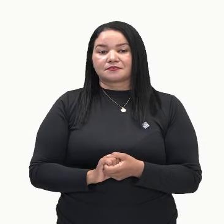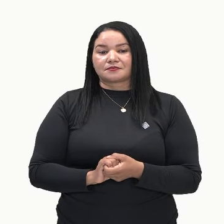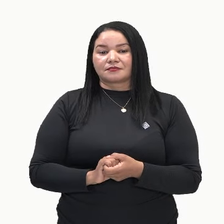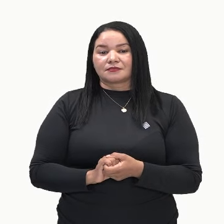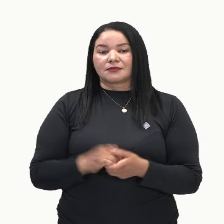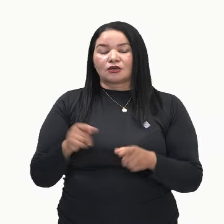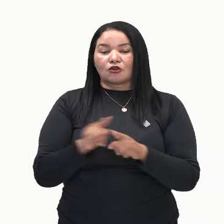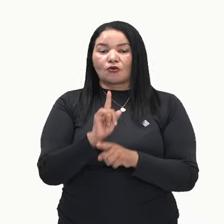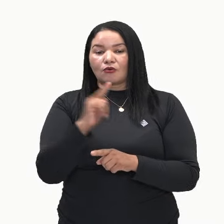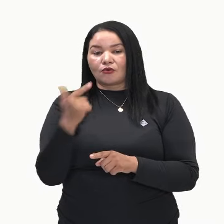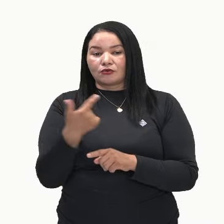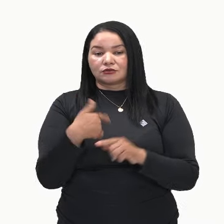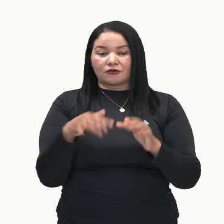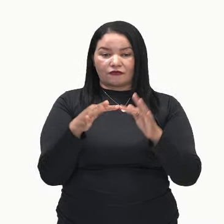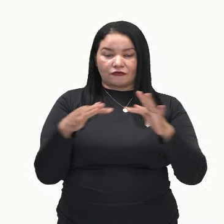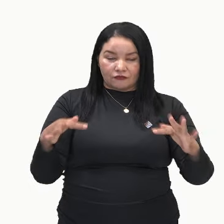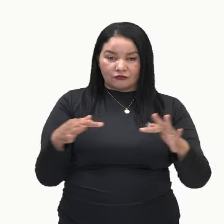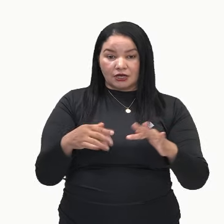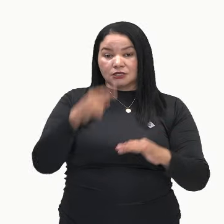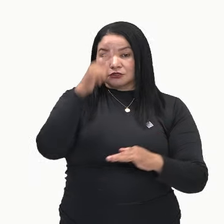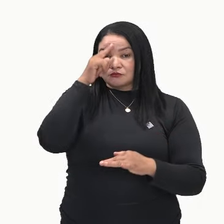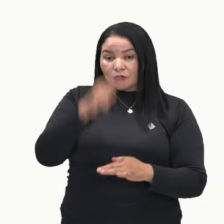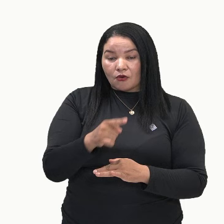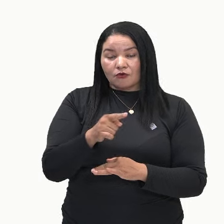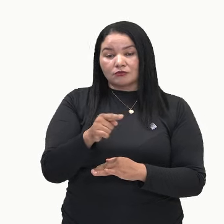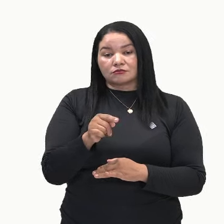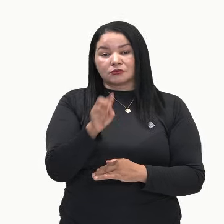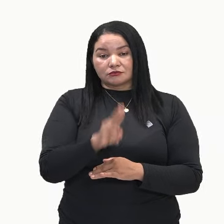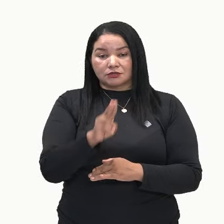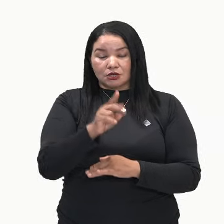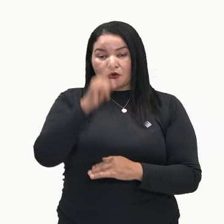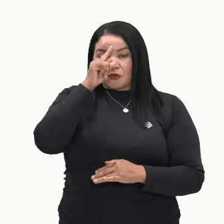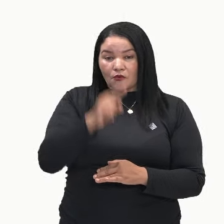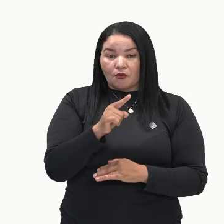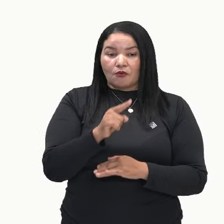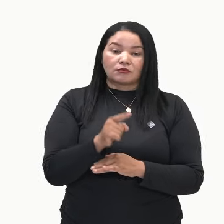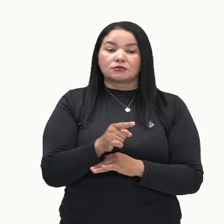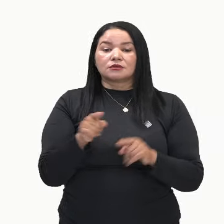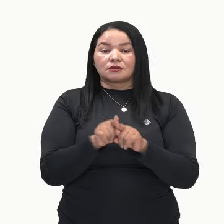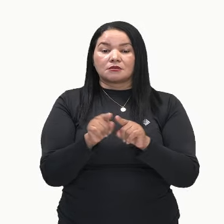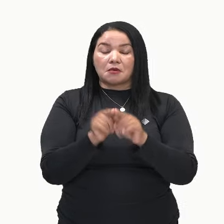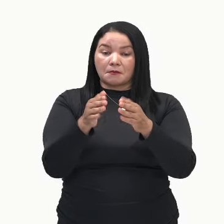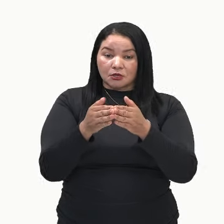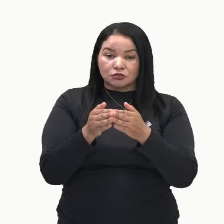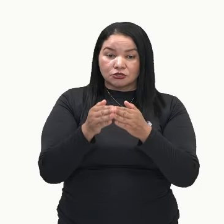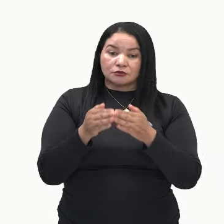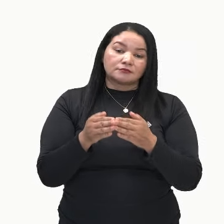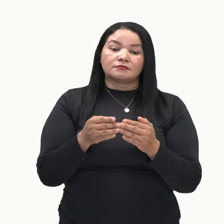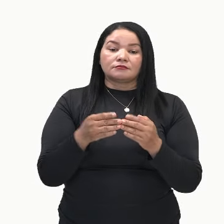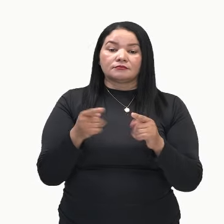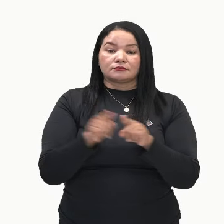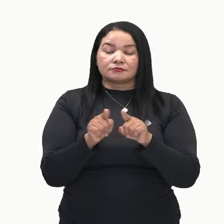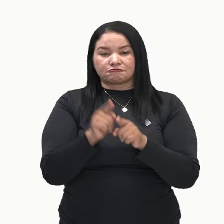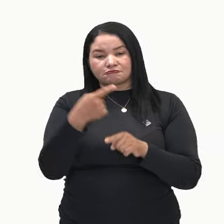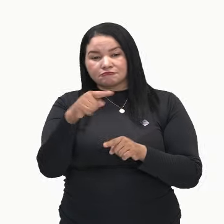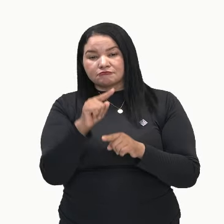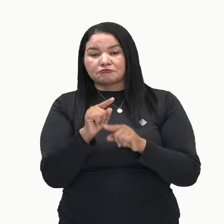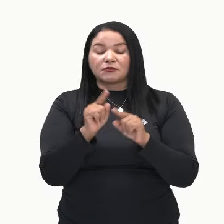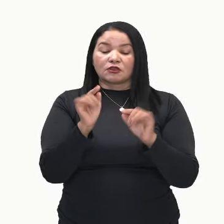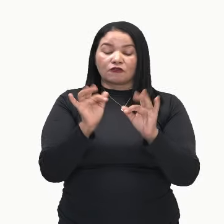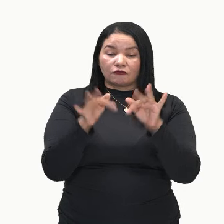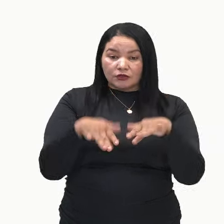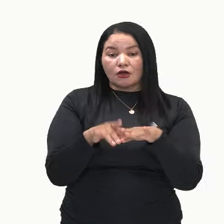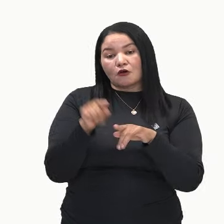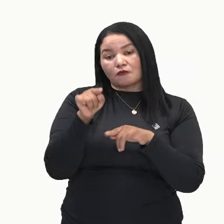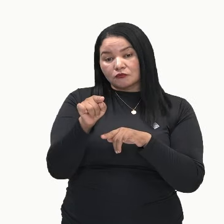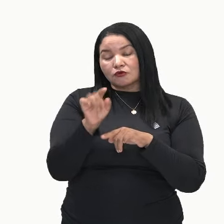frase imperativa, que é utilizada para dar ordens, fazer pedidos ou expressar comandos. Podem ser encerradas com ponto final ou com ponto de